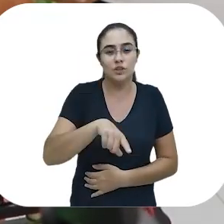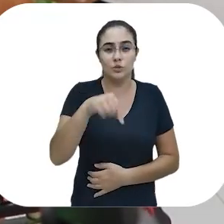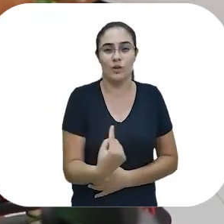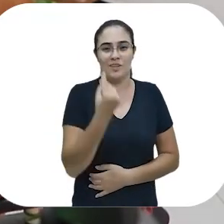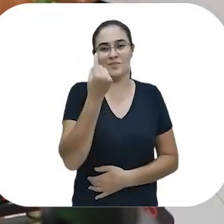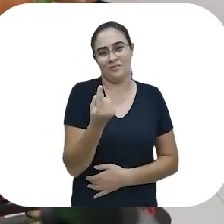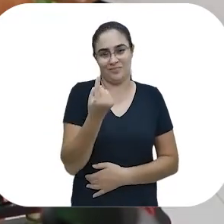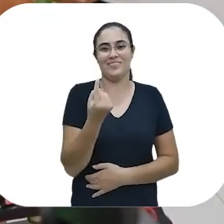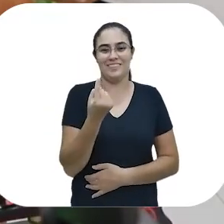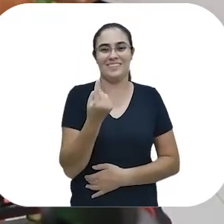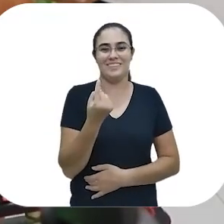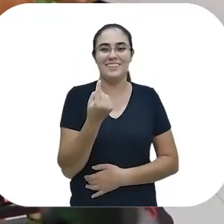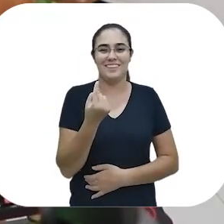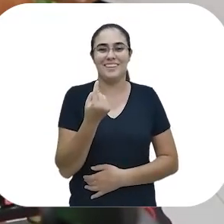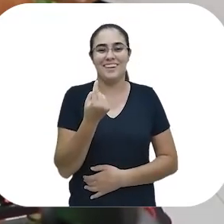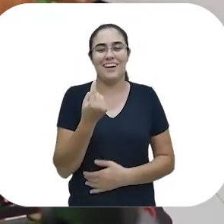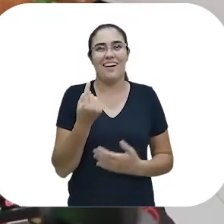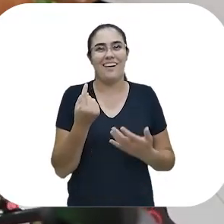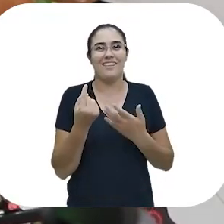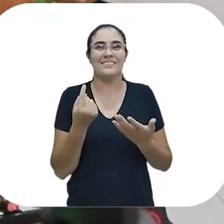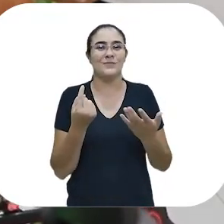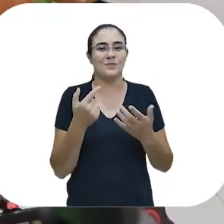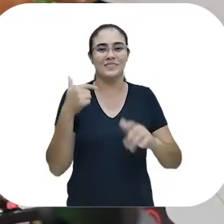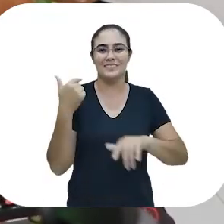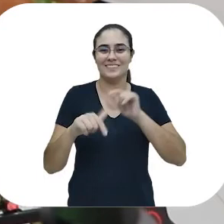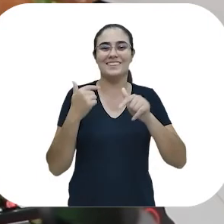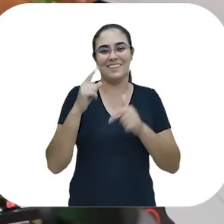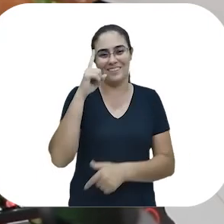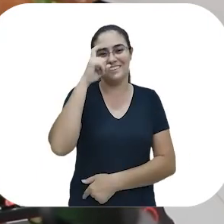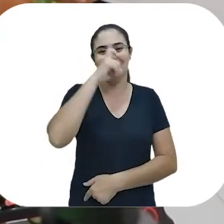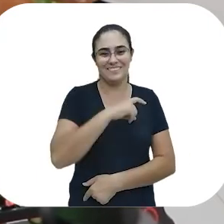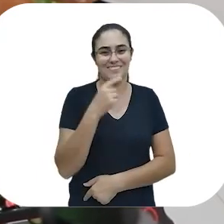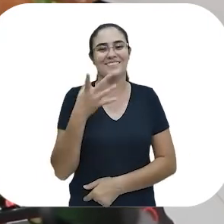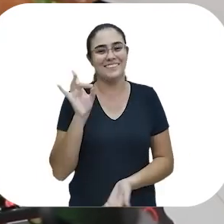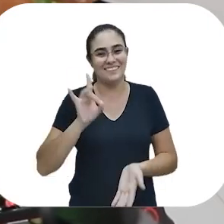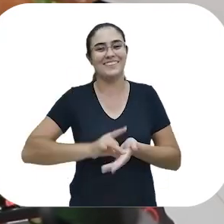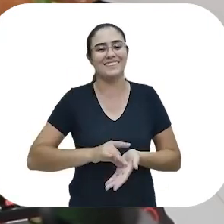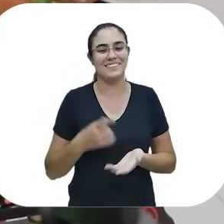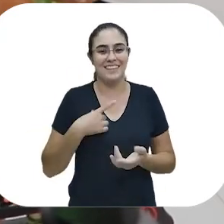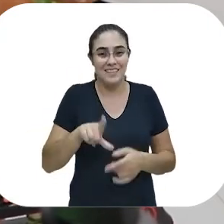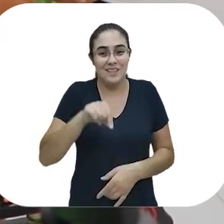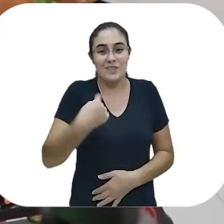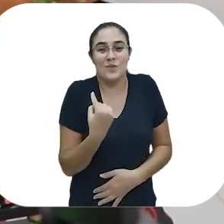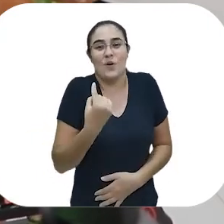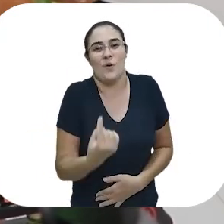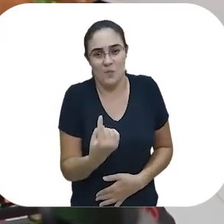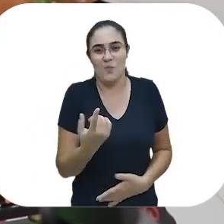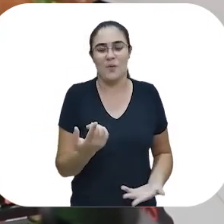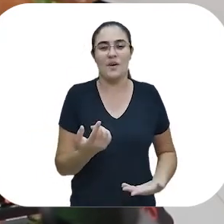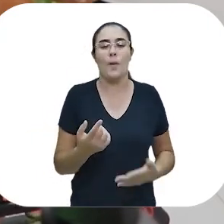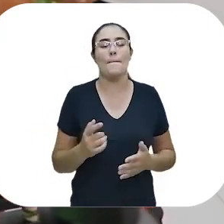uma exclusivamente, né? É realmente um trabalho muito difícil de fazer, né? Esse tipo de